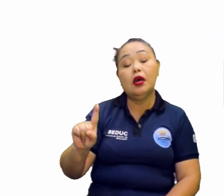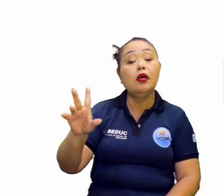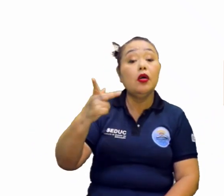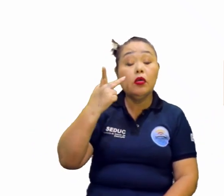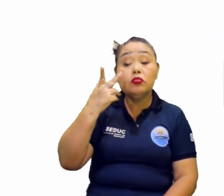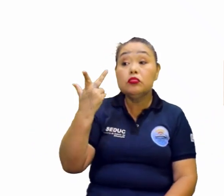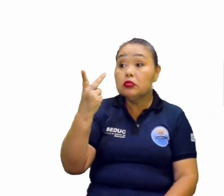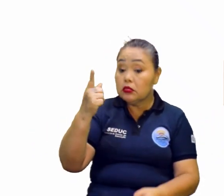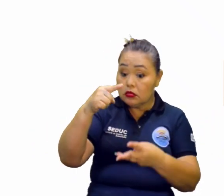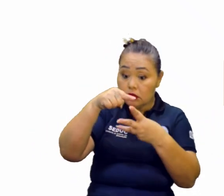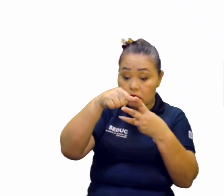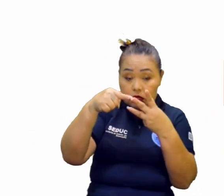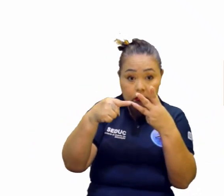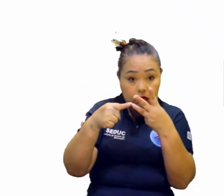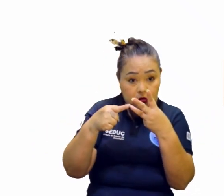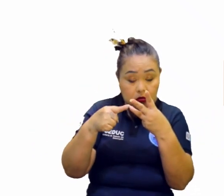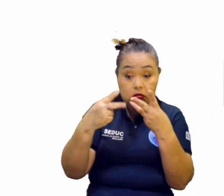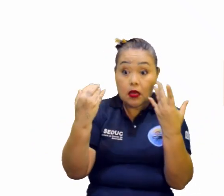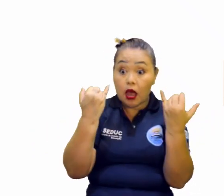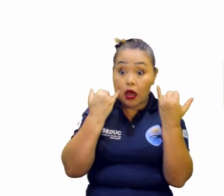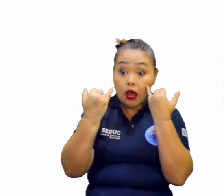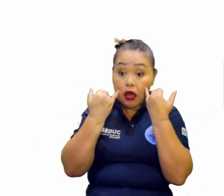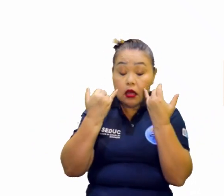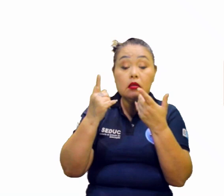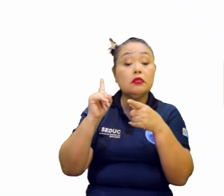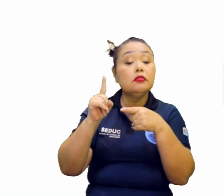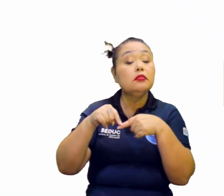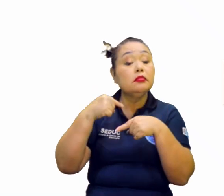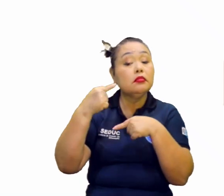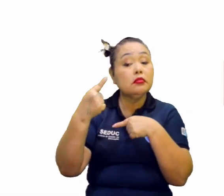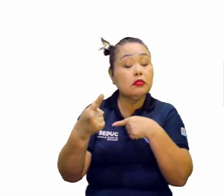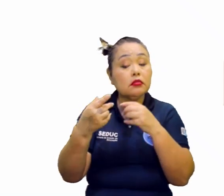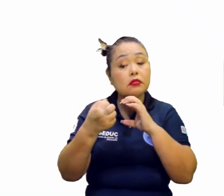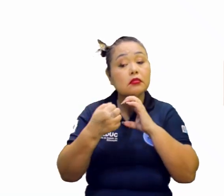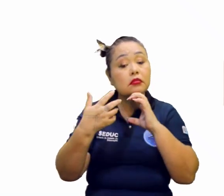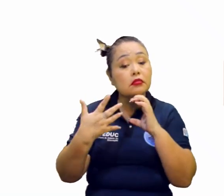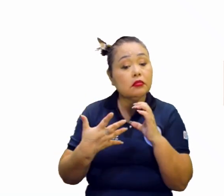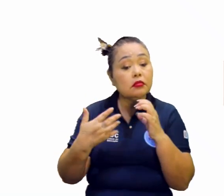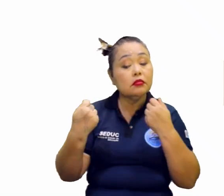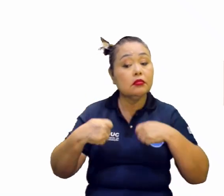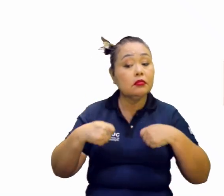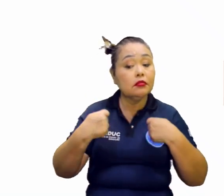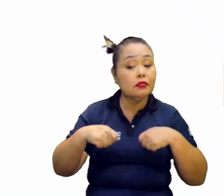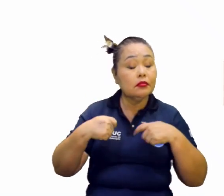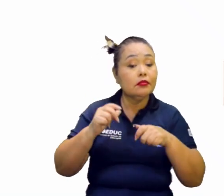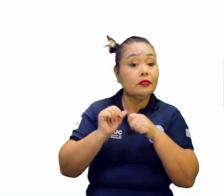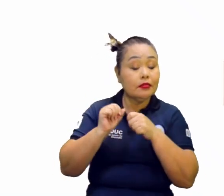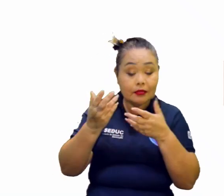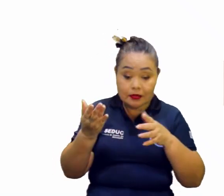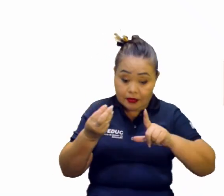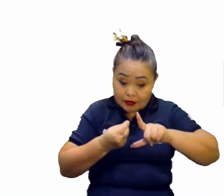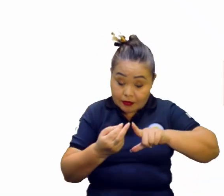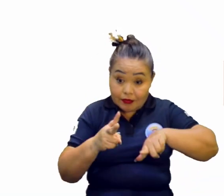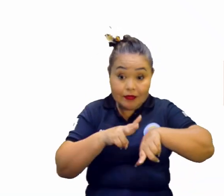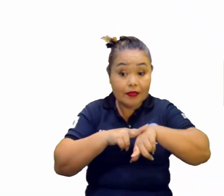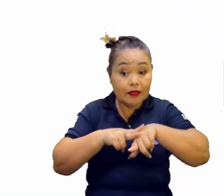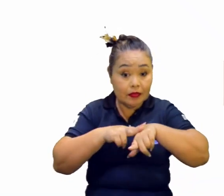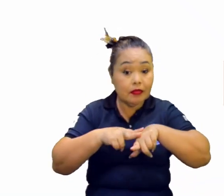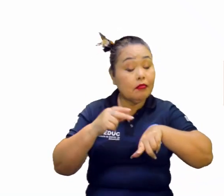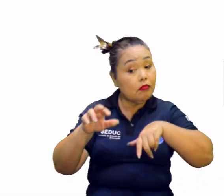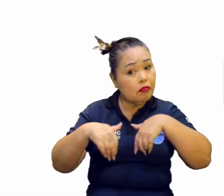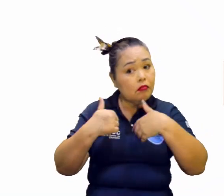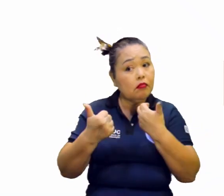conjuntos de informações vão dar essa característica. Aí eu preciso vir com essa adubação verde para poder estar beneficiando